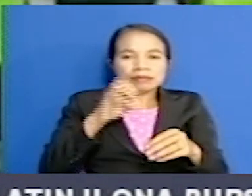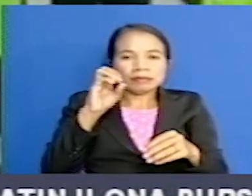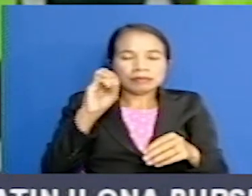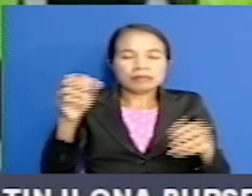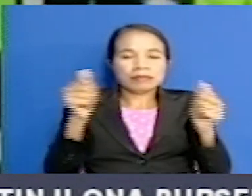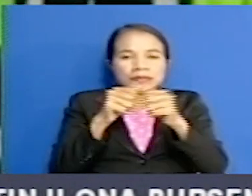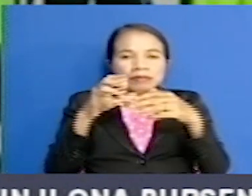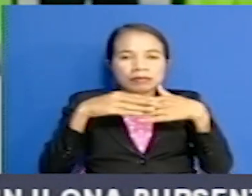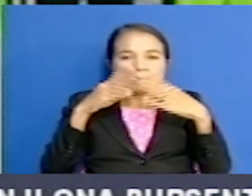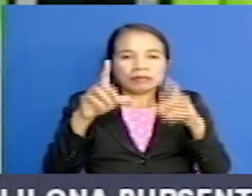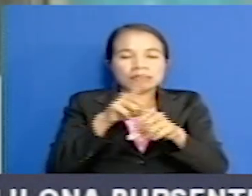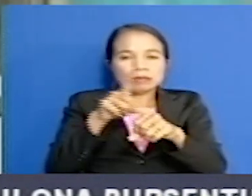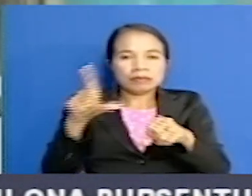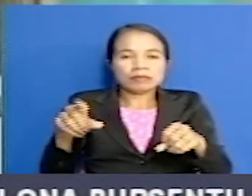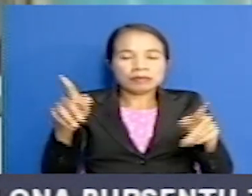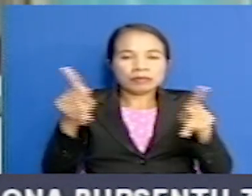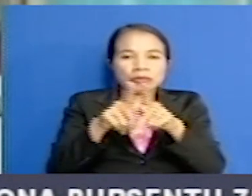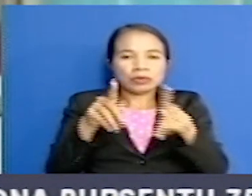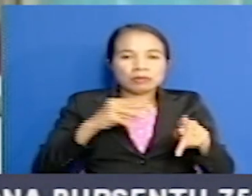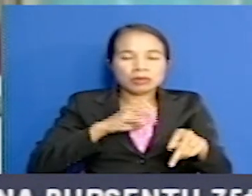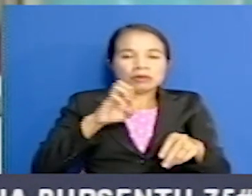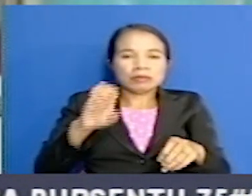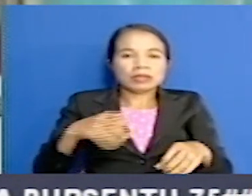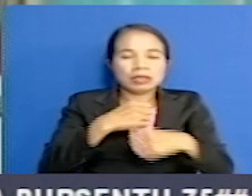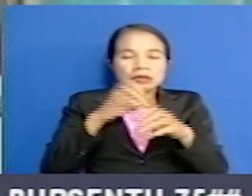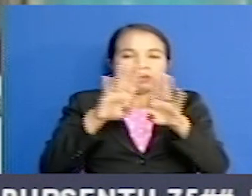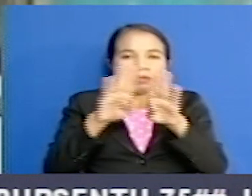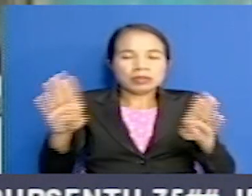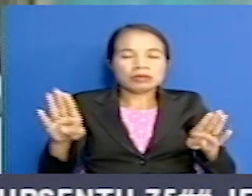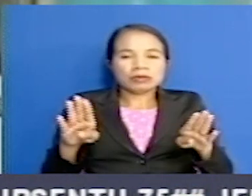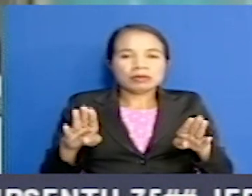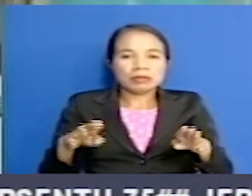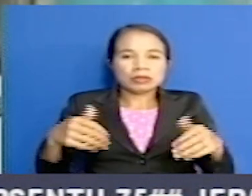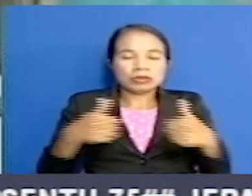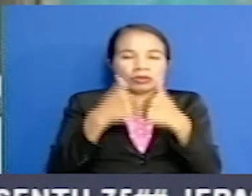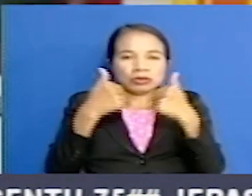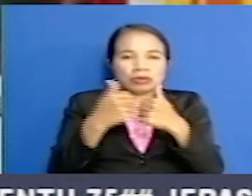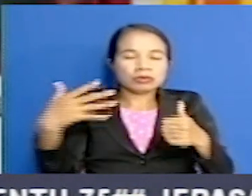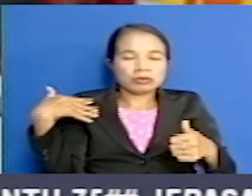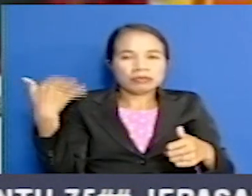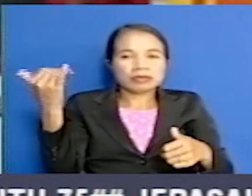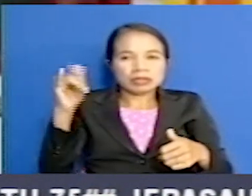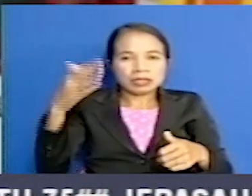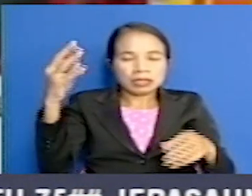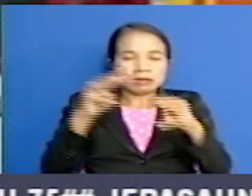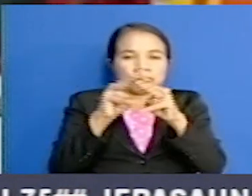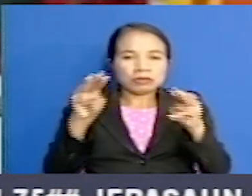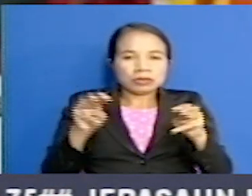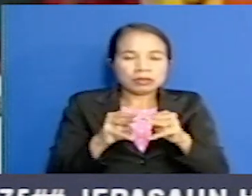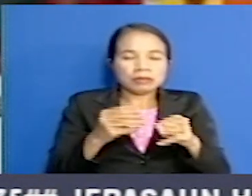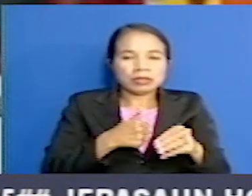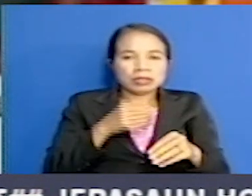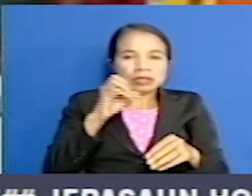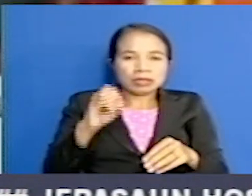autoridade local posto Maubici, alau abertura para jogo futsal Natal Cup, para jovens ira e posto Maubici, município